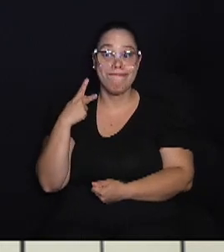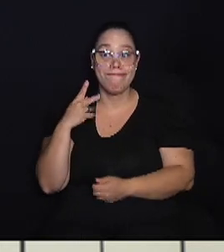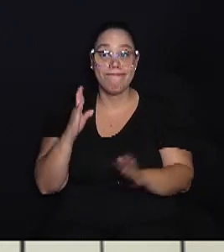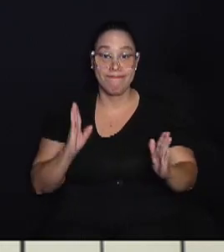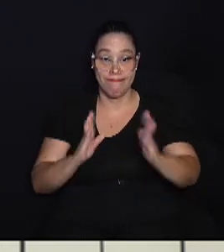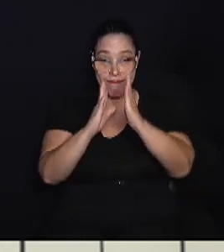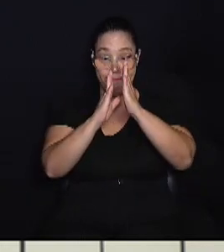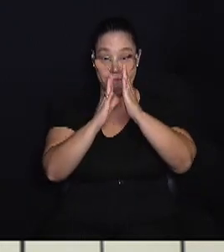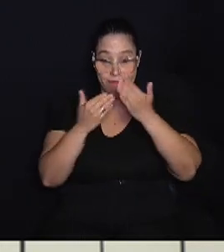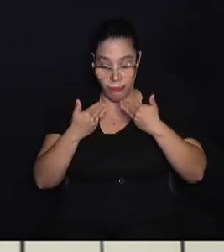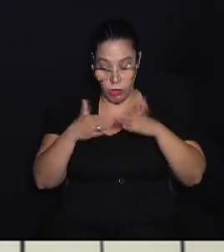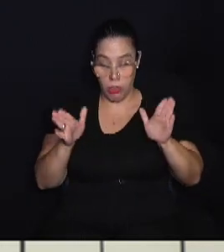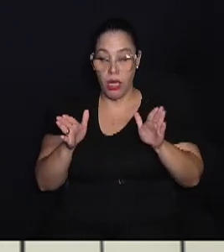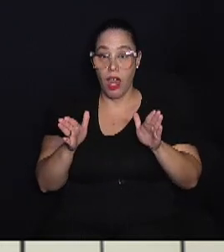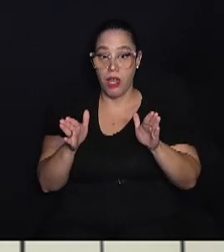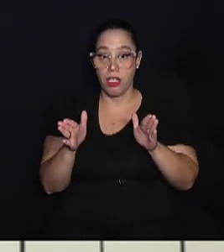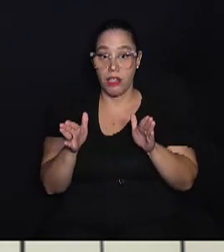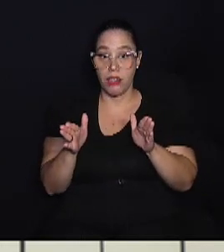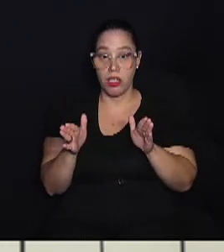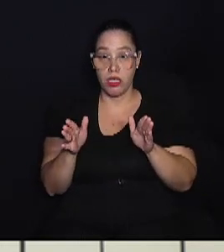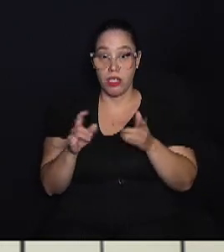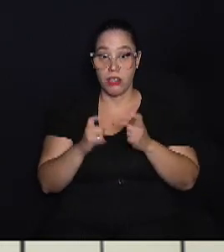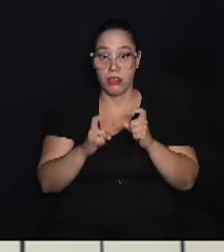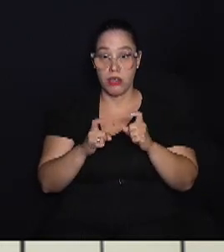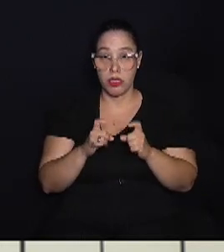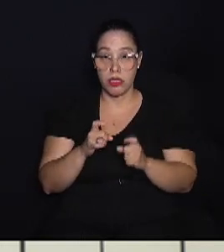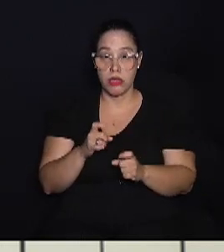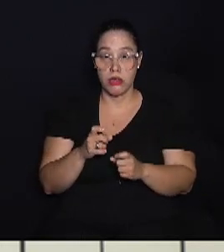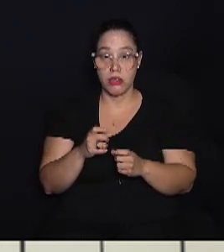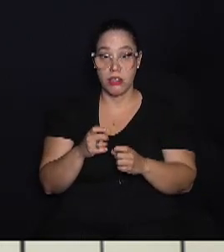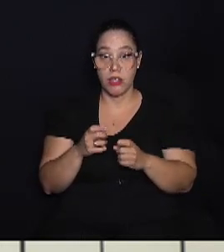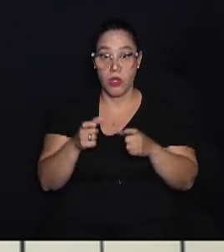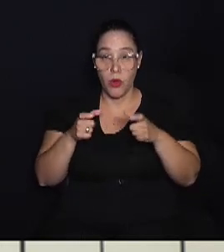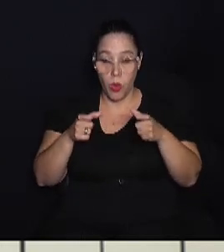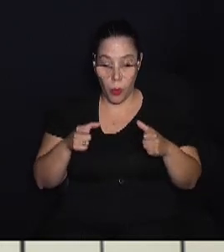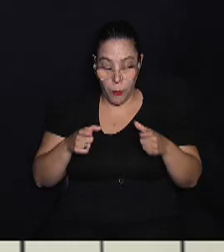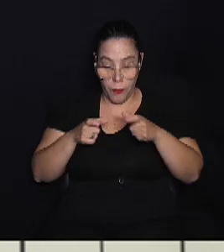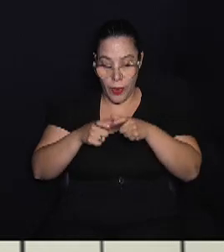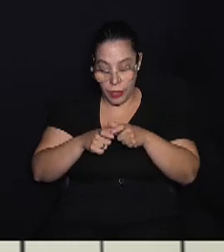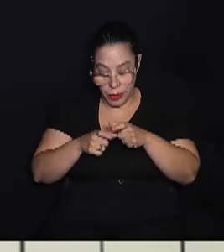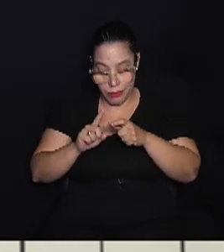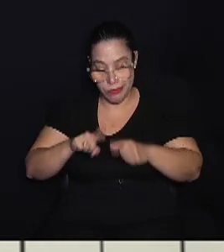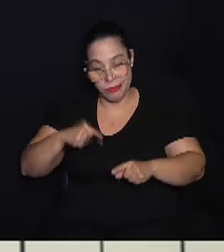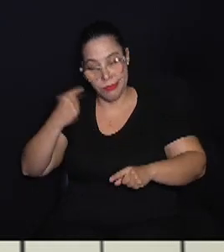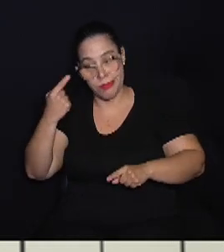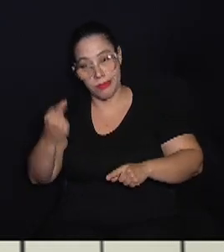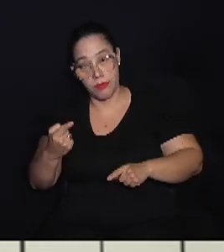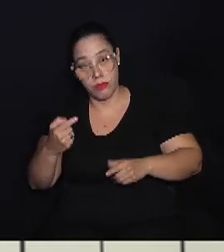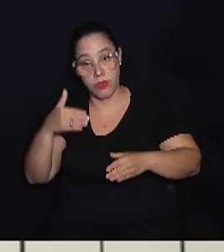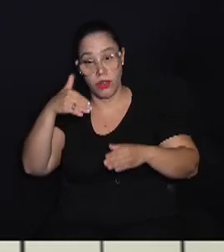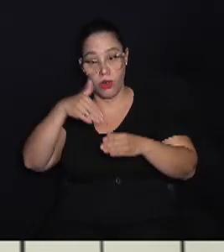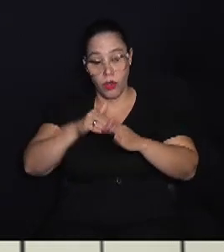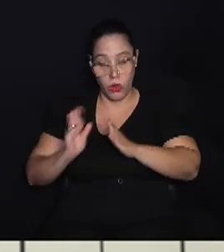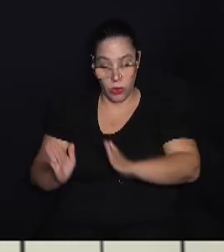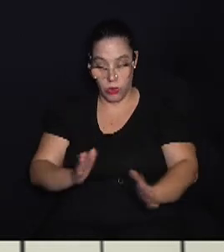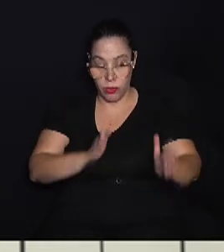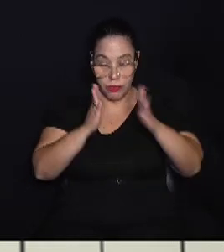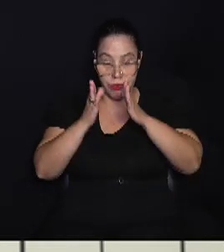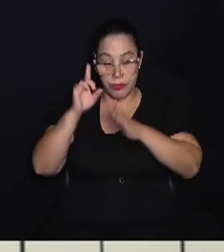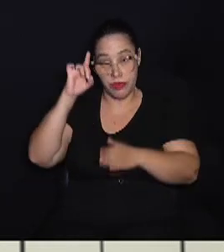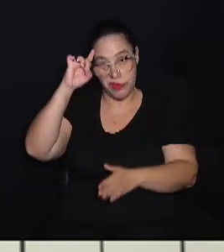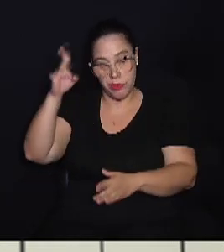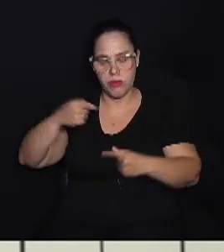para abrir a sessão. E a reunião ter aí o pequeno expediente. E depois, para a ordem do dia, que é o momento